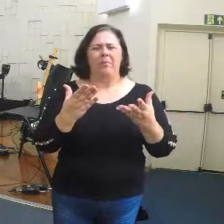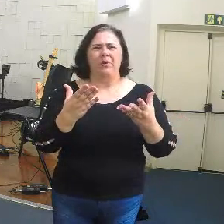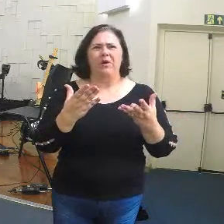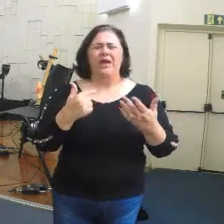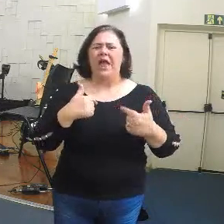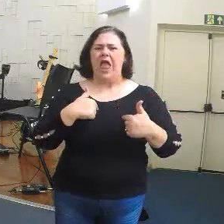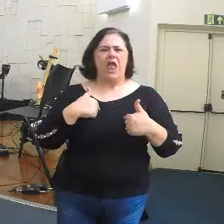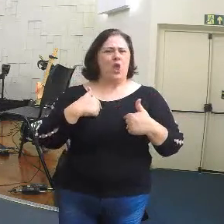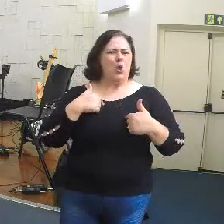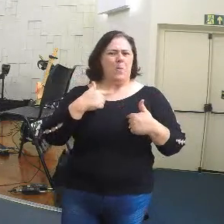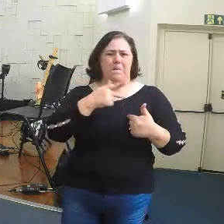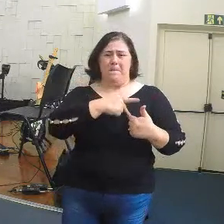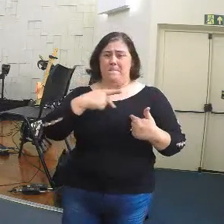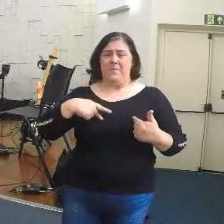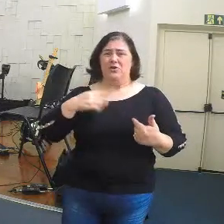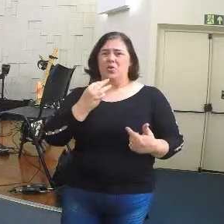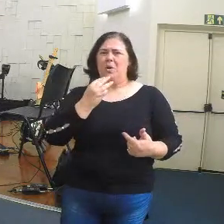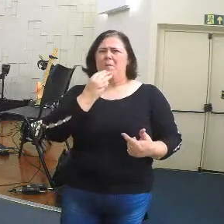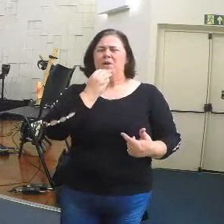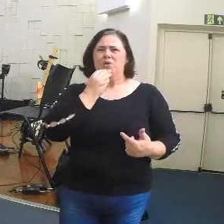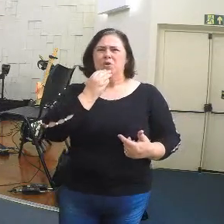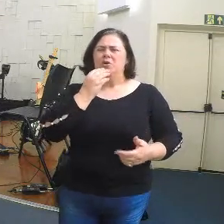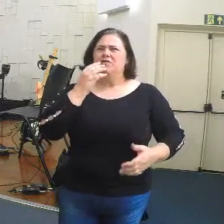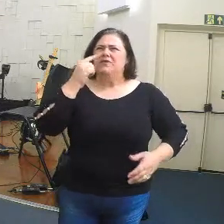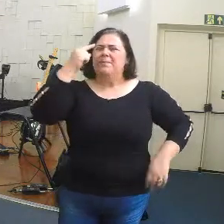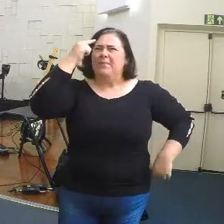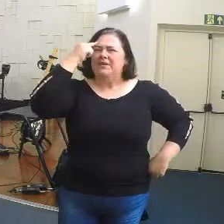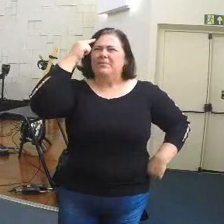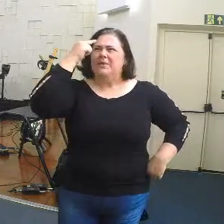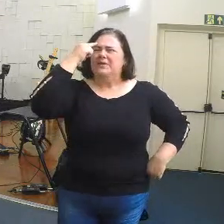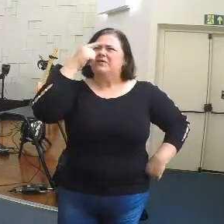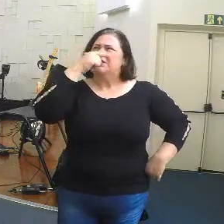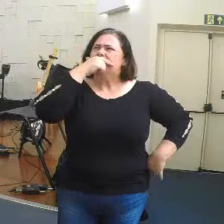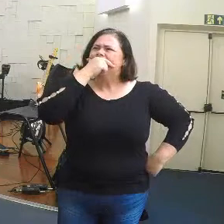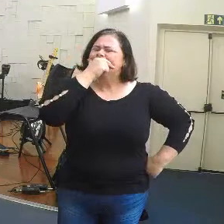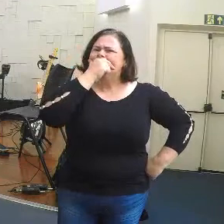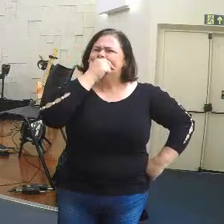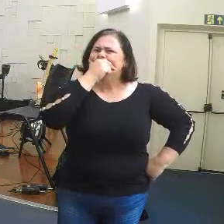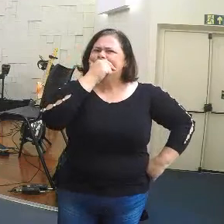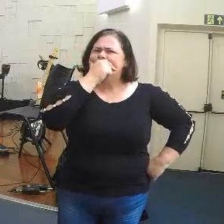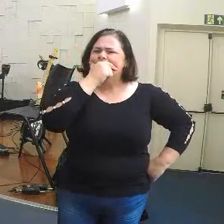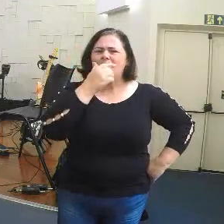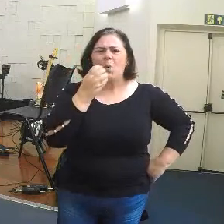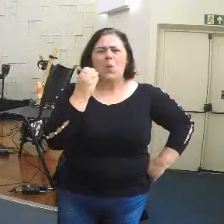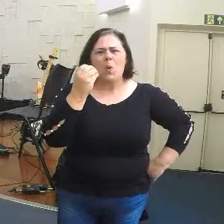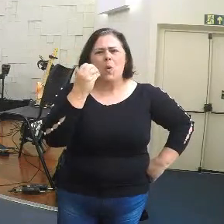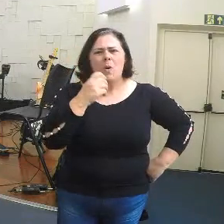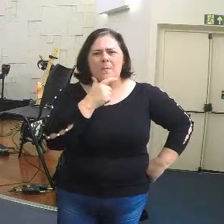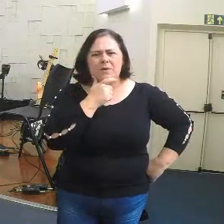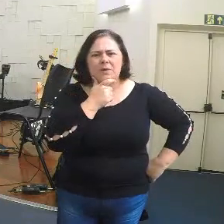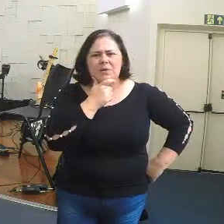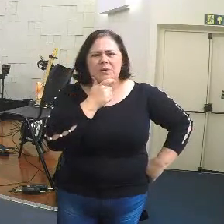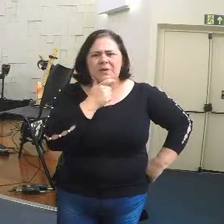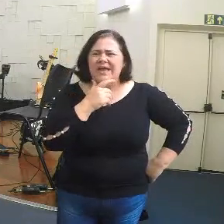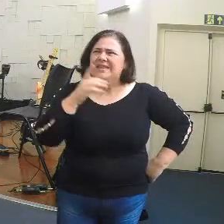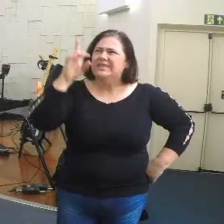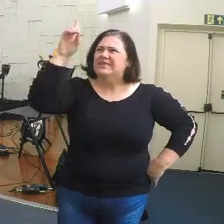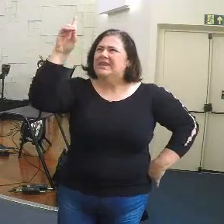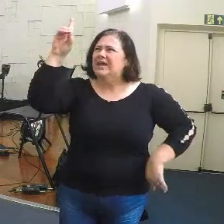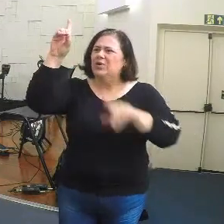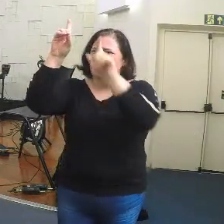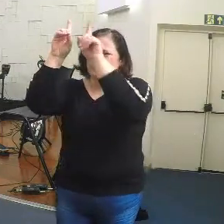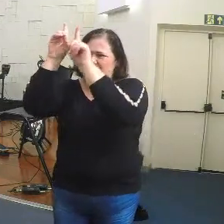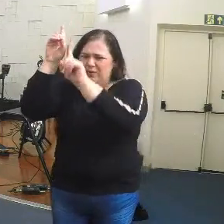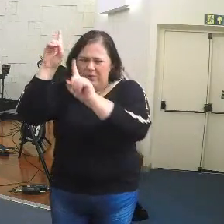consegui chegar muito longe nessa reflexão, mas é o que a palavra de Deus nos dá. Foi assim que Deus se revelou, para que nós conheçamos o amor. Então, o que é que